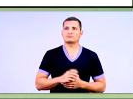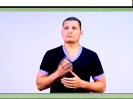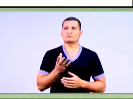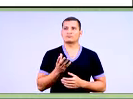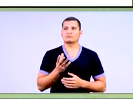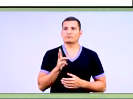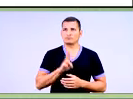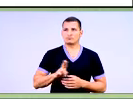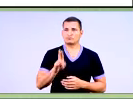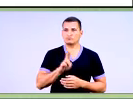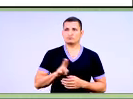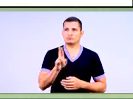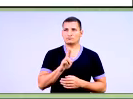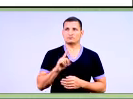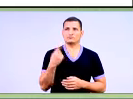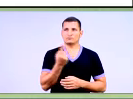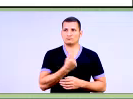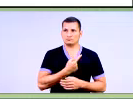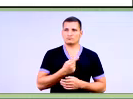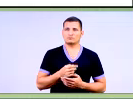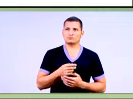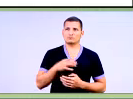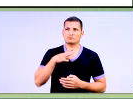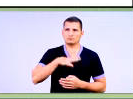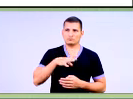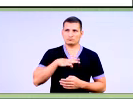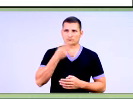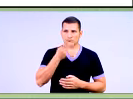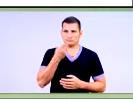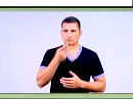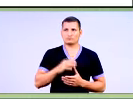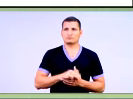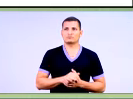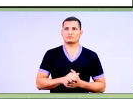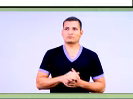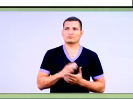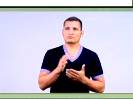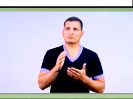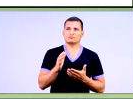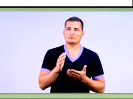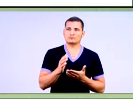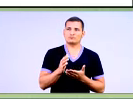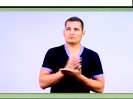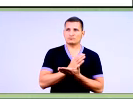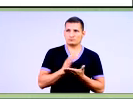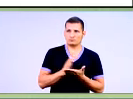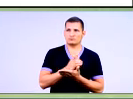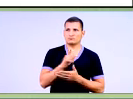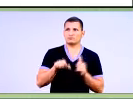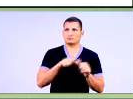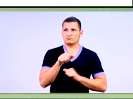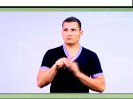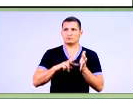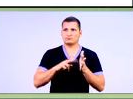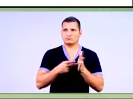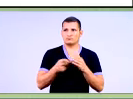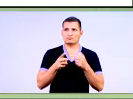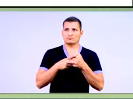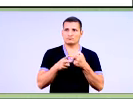nós falantes da língua portuguesa. Então, às vezes ele muda o significado do verbo. Vamos lá os